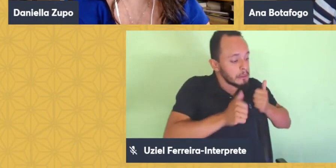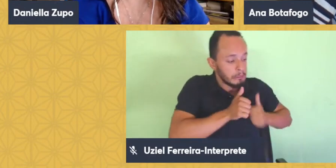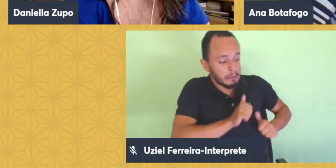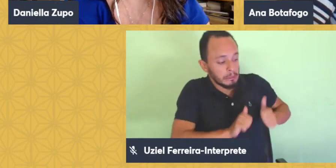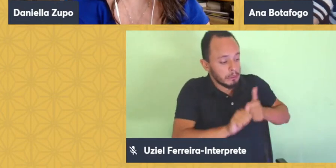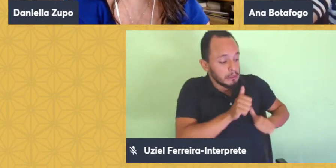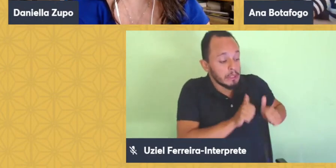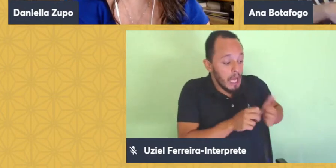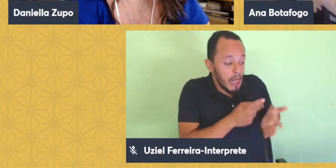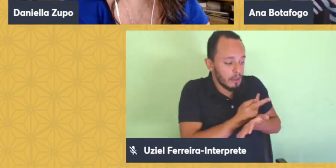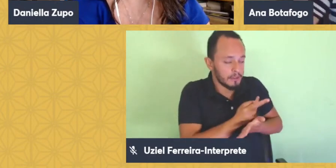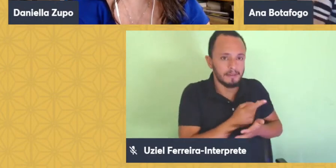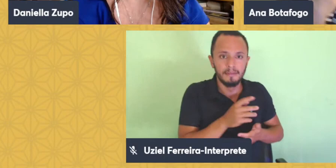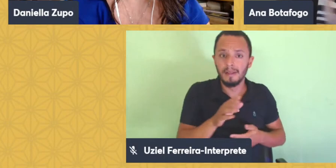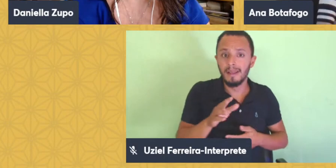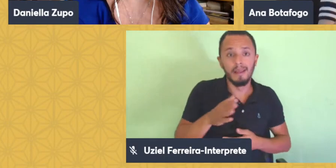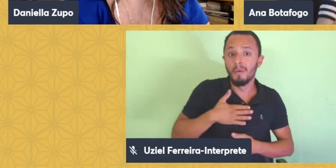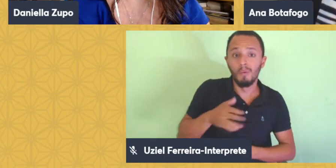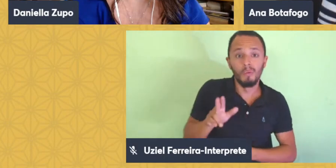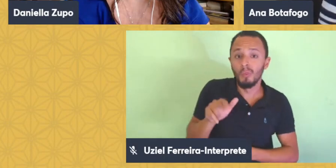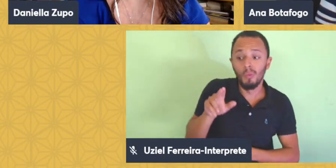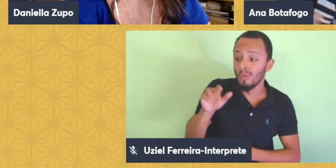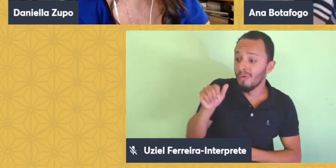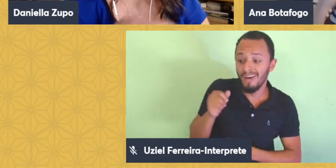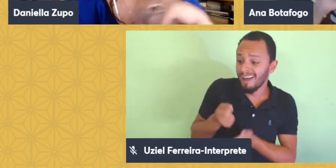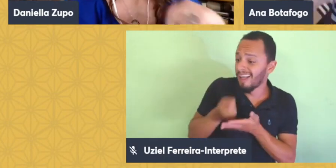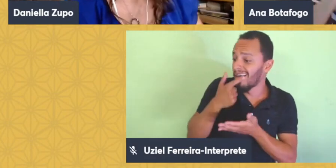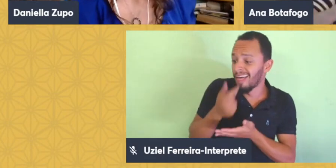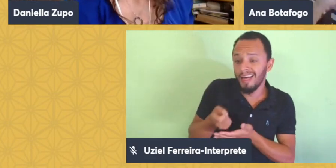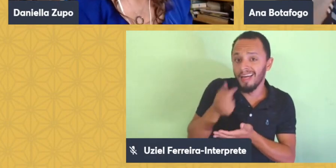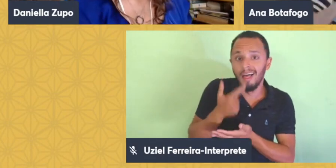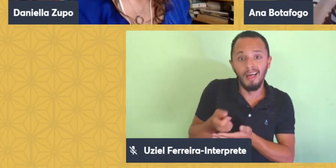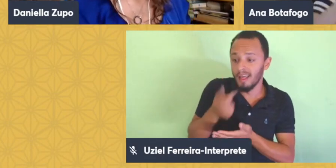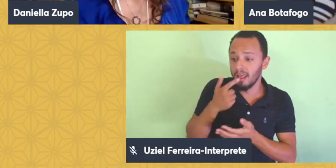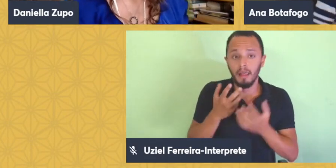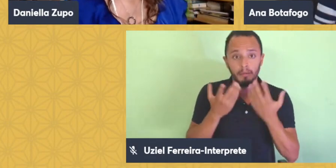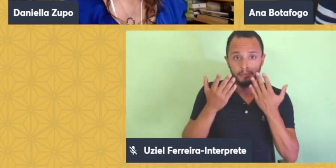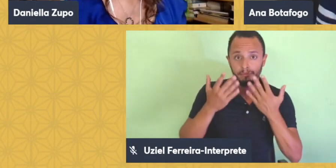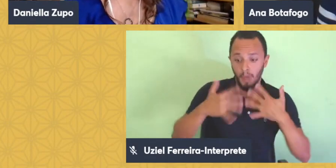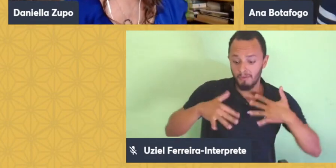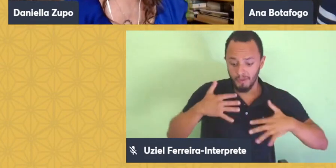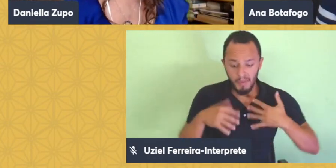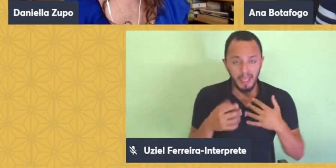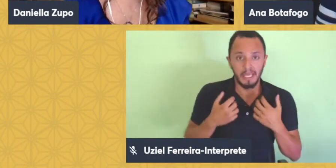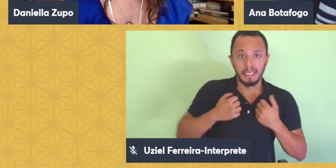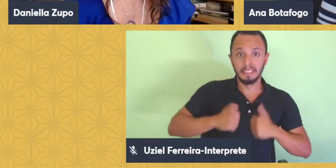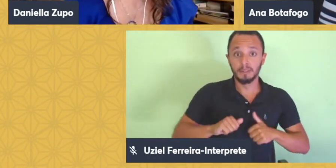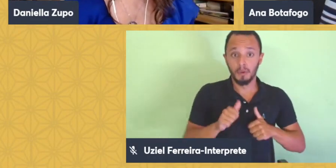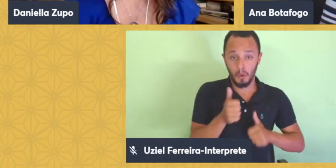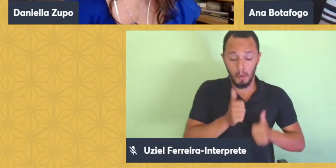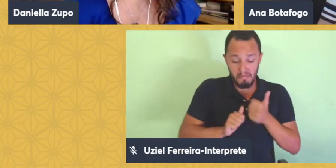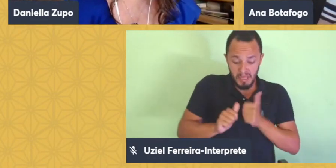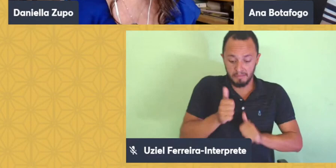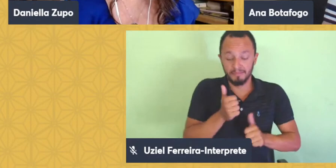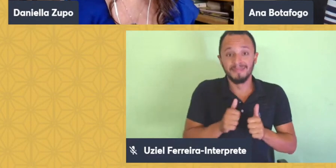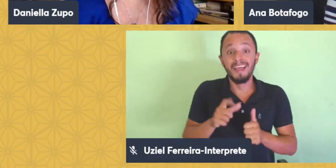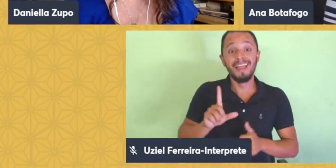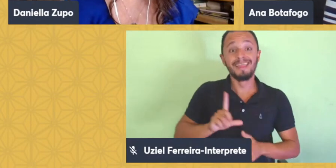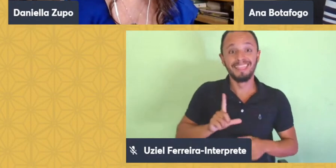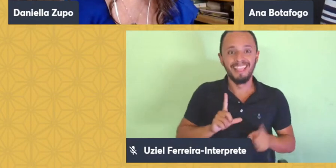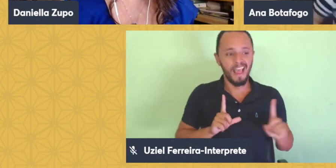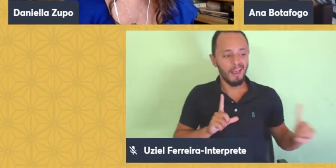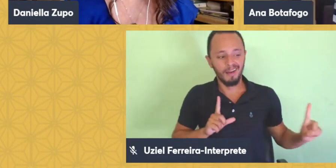nunca tomei remédios remédios muito relaxantes musculares que os atletas bailarinos gostam muito eu tinha até um